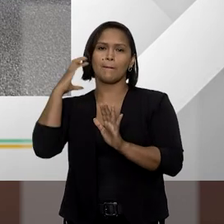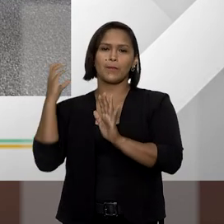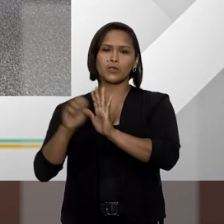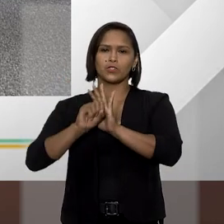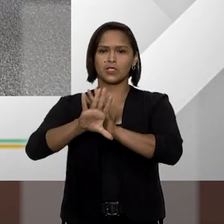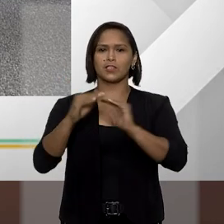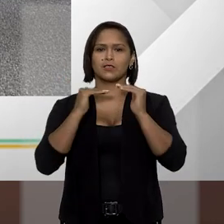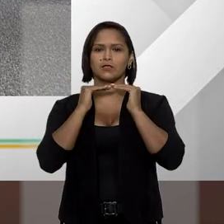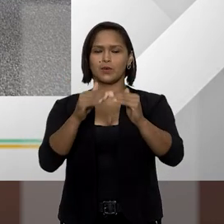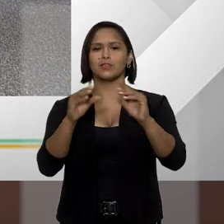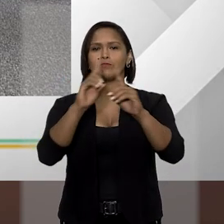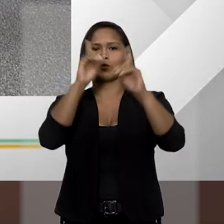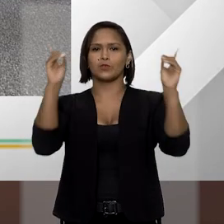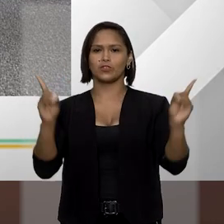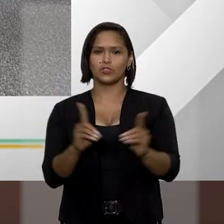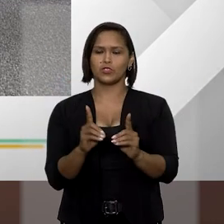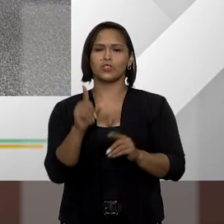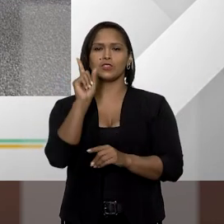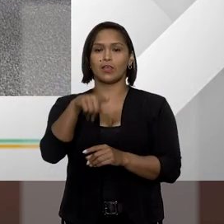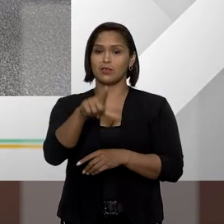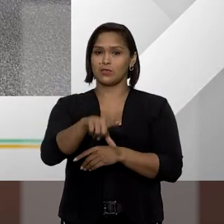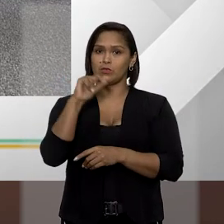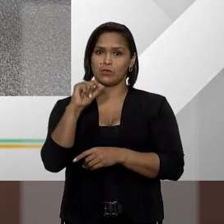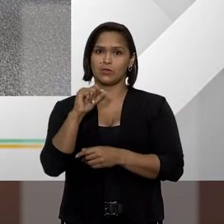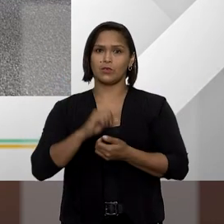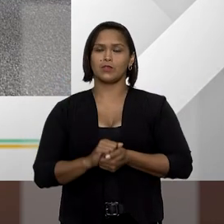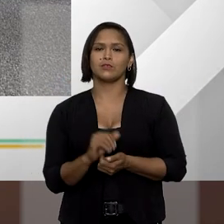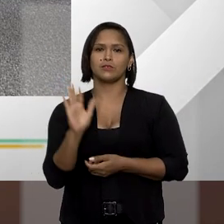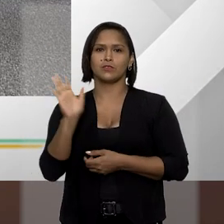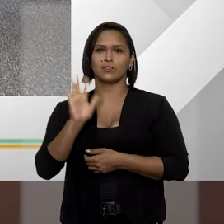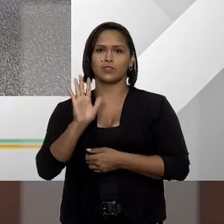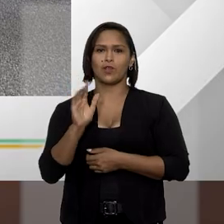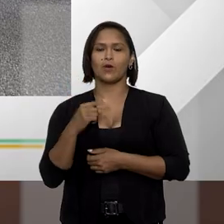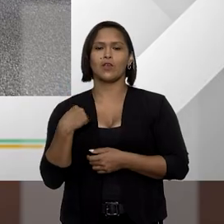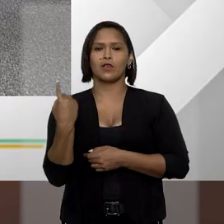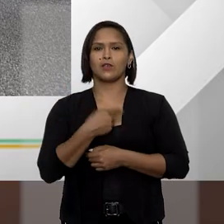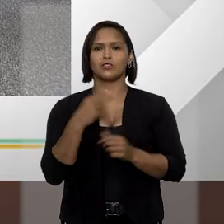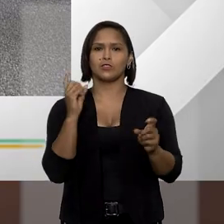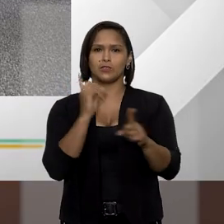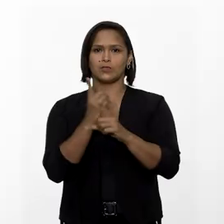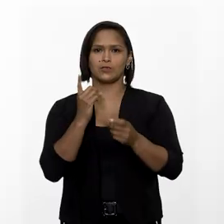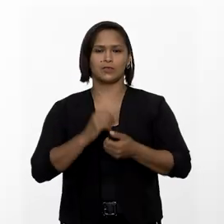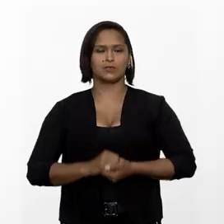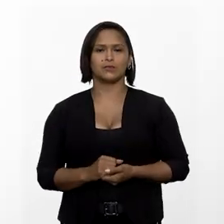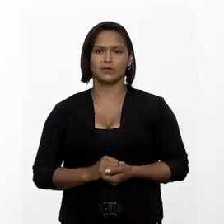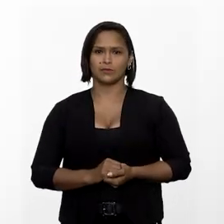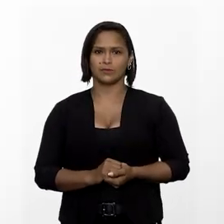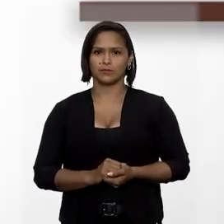podcast nas plataformas digitais de sua preferência. Tchau, tchau. A gente se encontra.